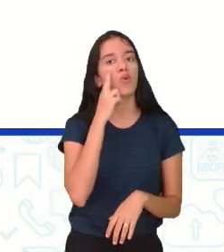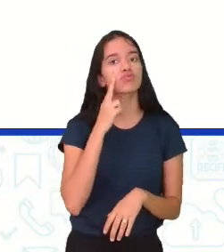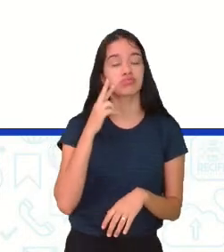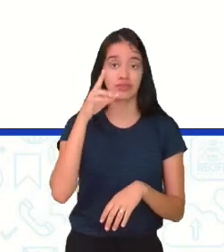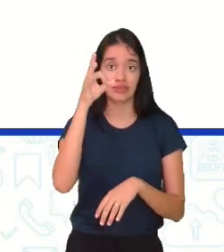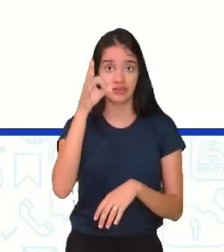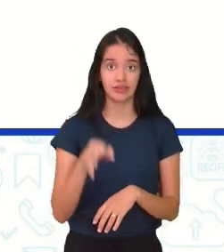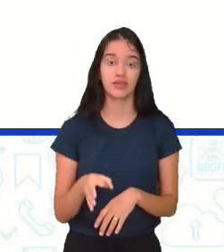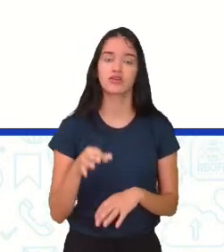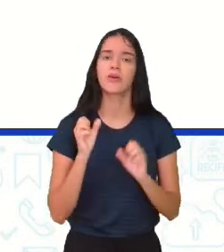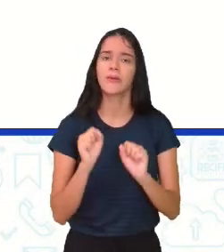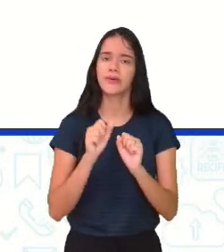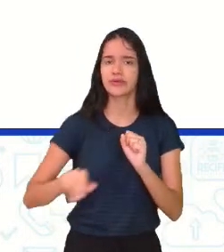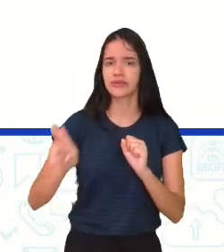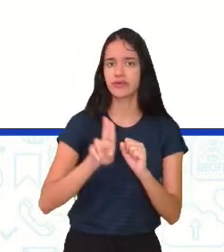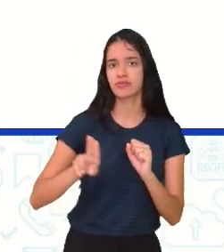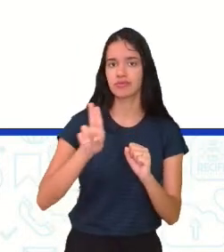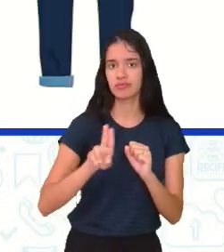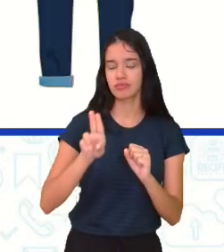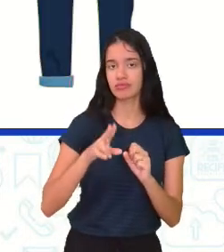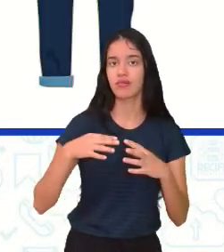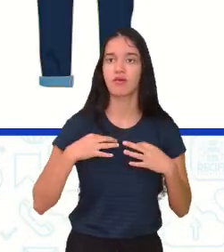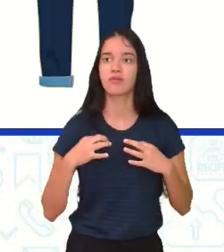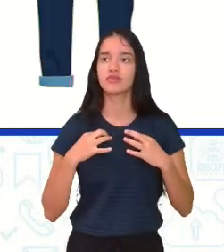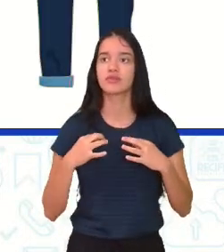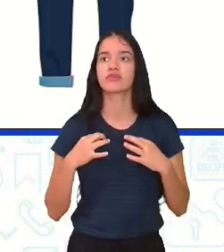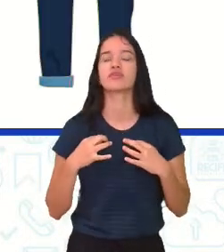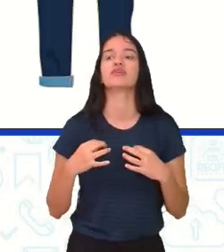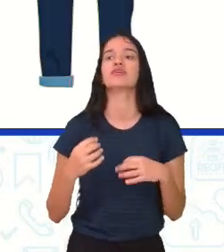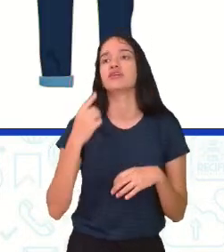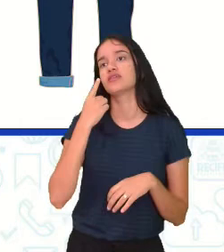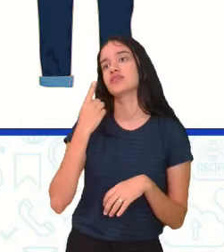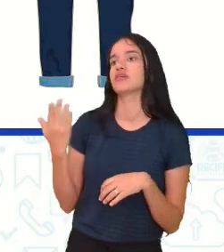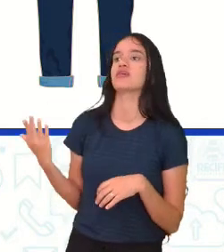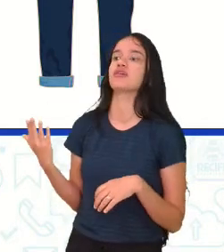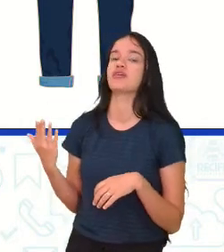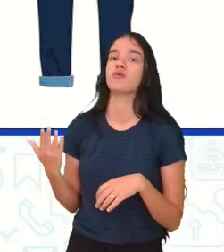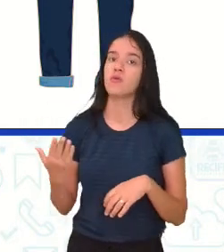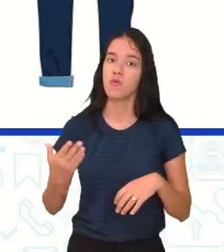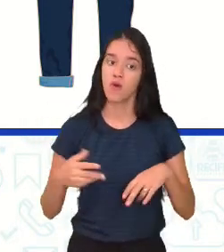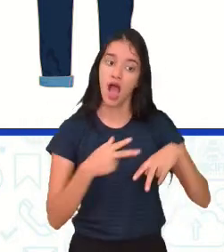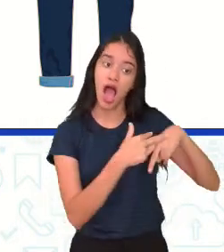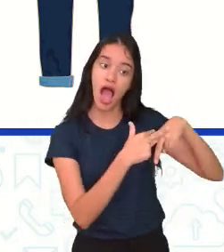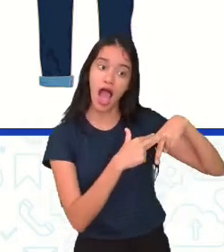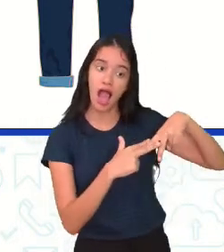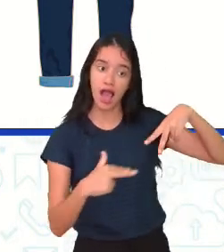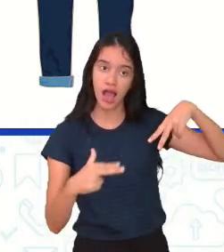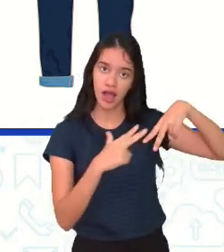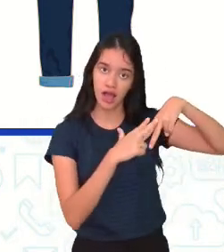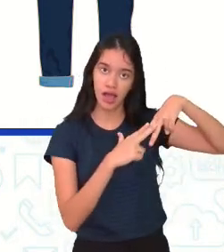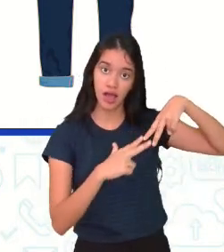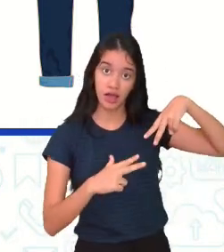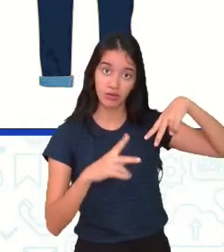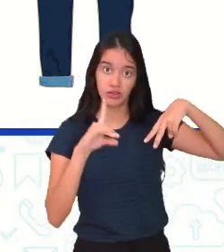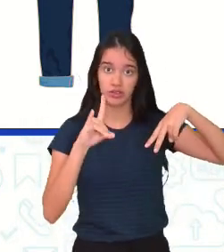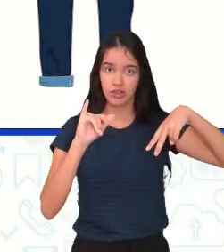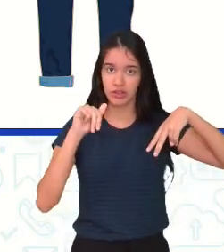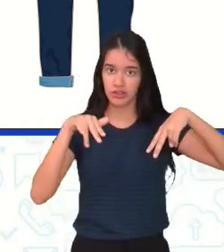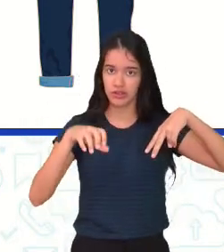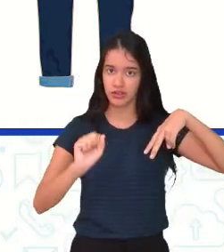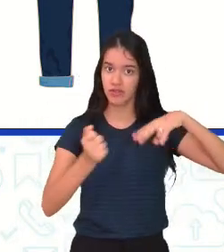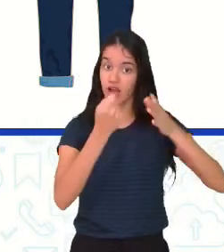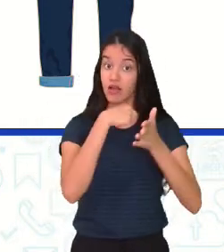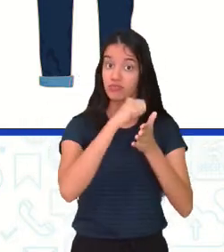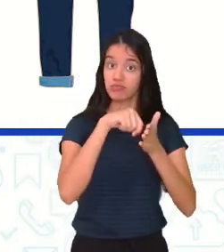certo? Ela pode usar a blusa rosa com a calça jeans. Eu tenho aí uma maneira, vai